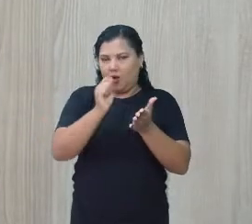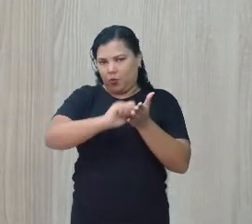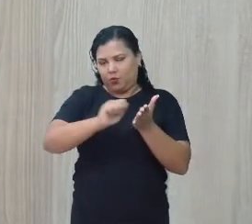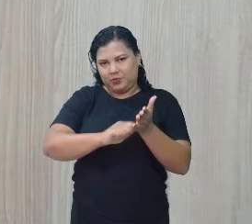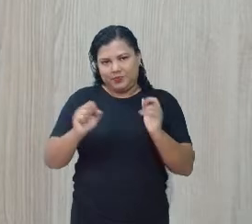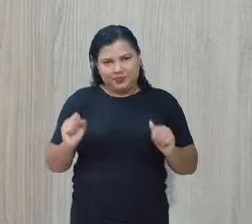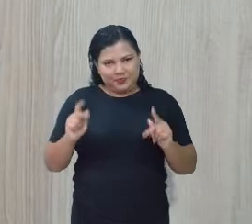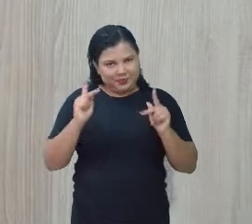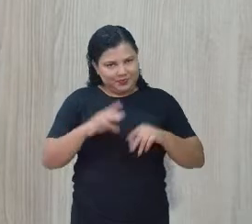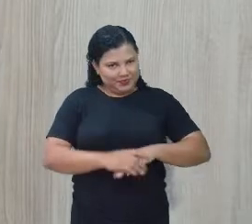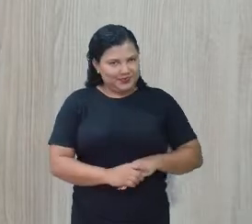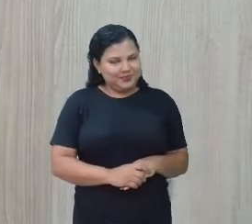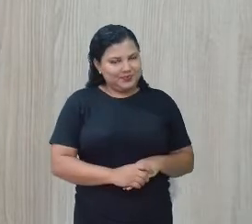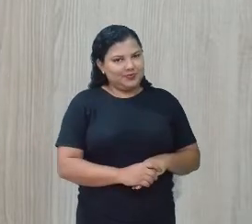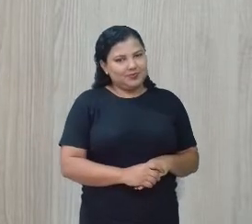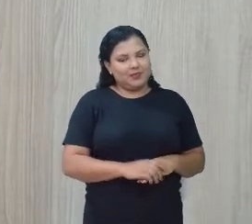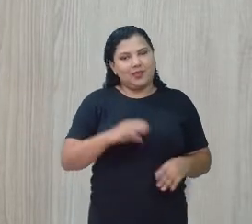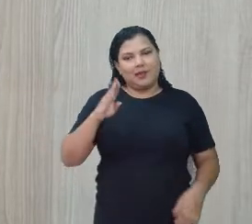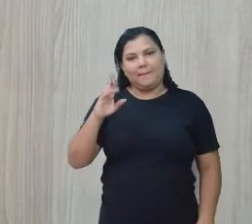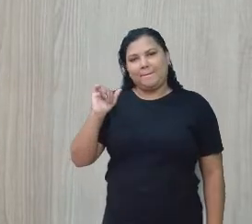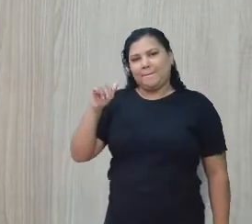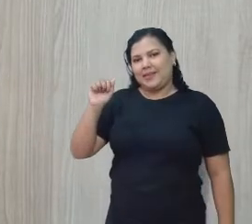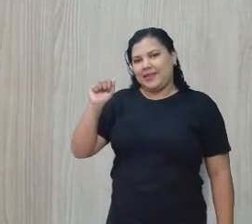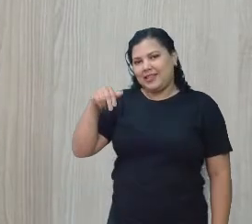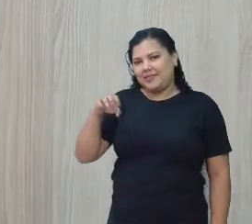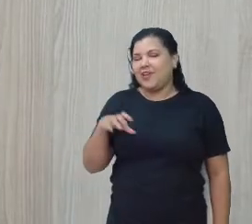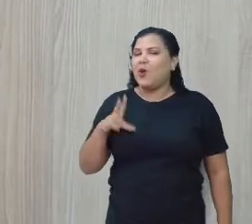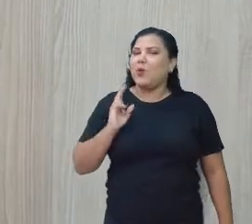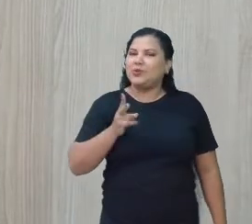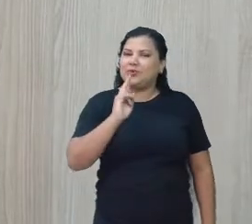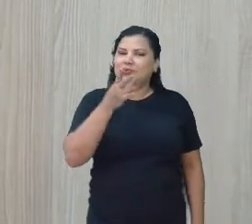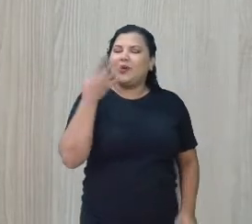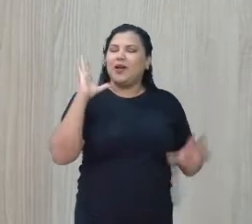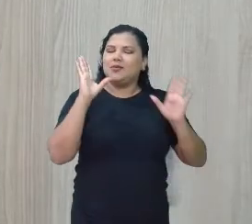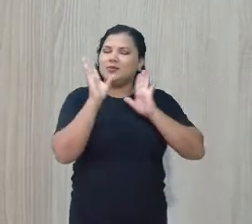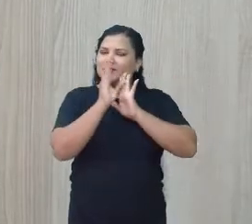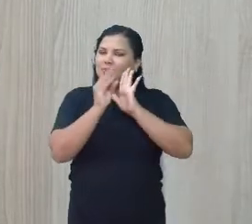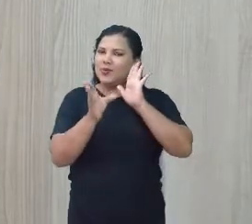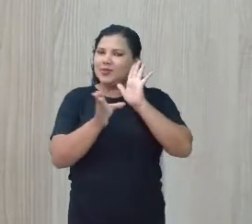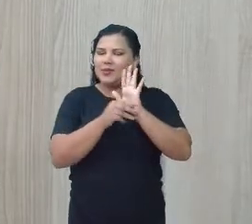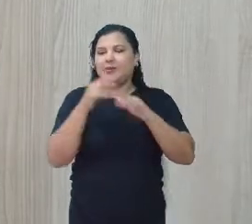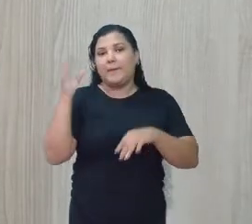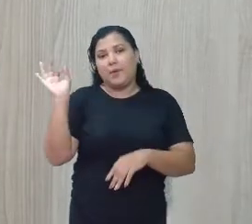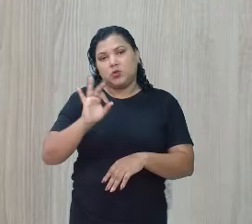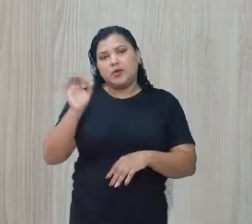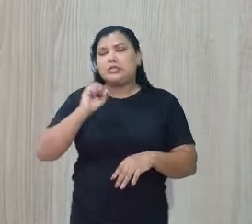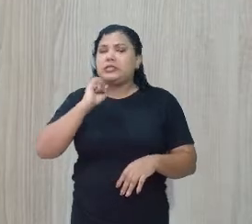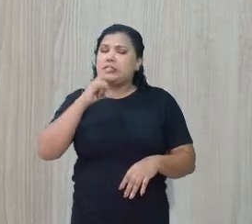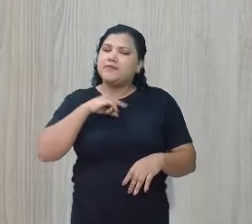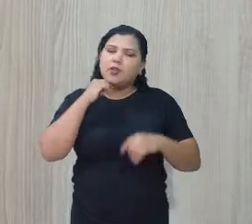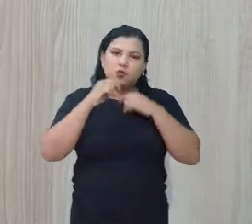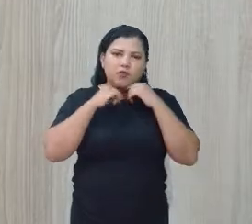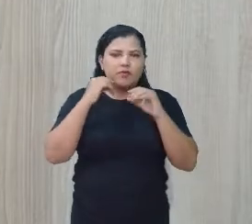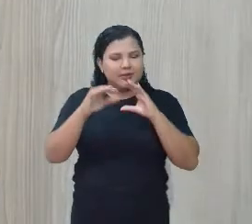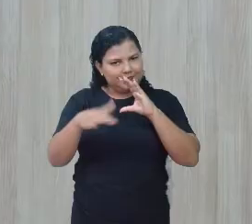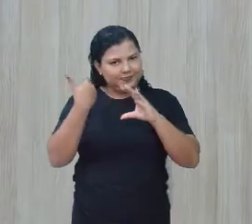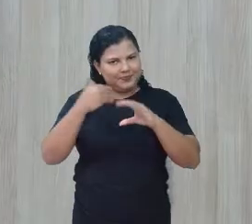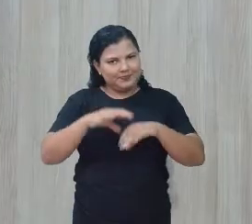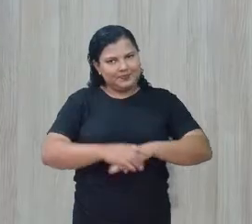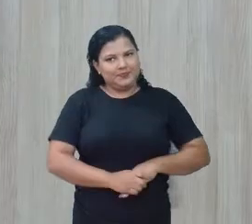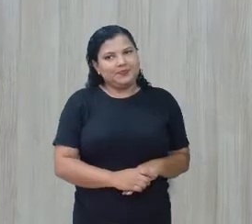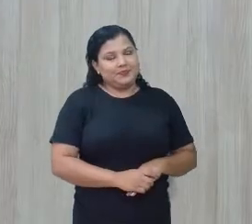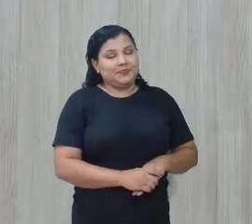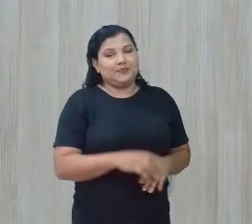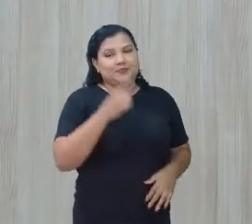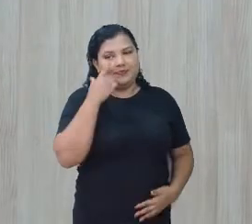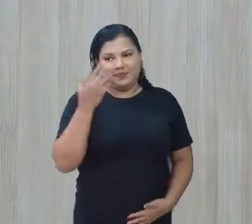anotações, tá? Então, Briane vai dar continuidade aí ao assunto de porcentagem. Qualquer dúvida, manda pra gente.